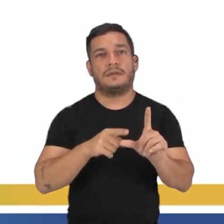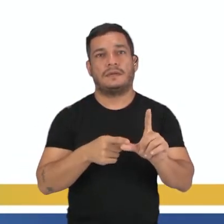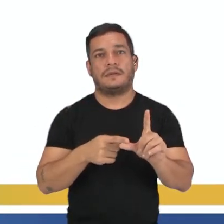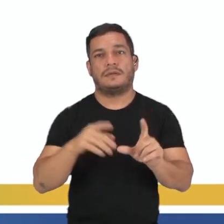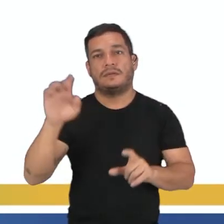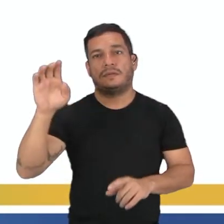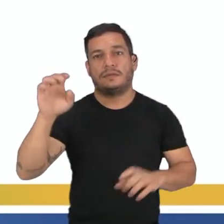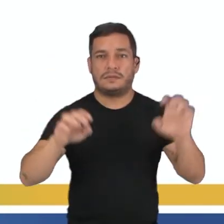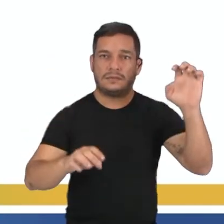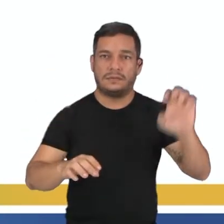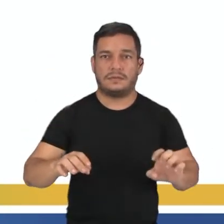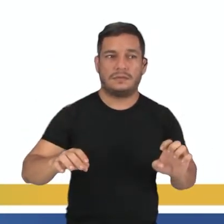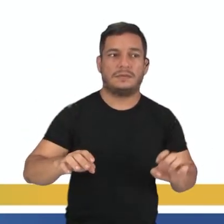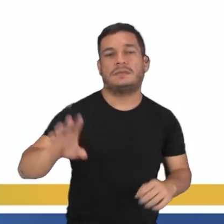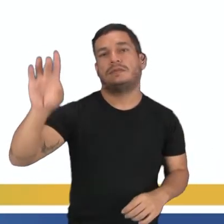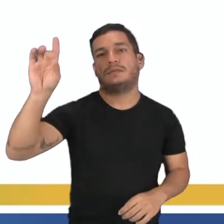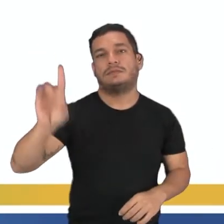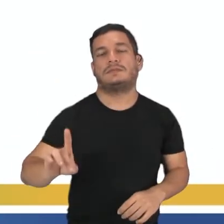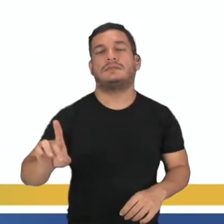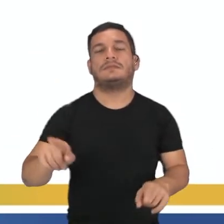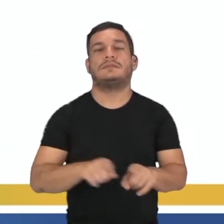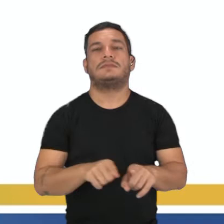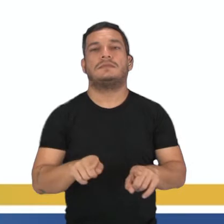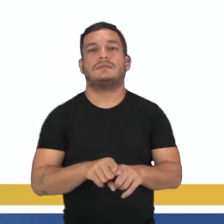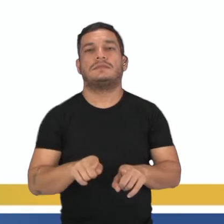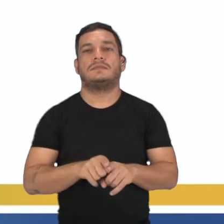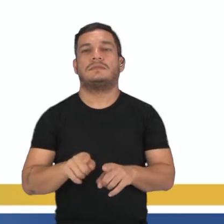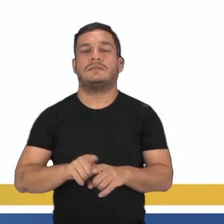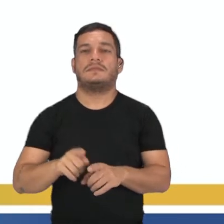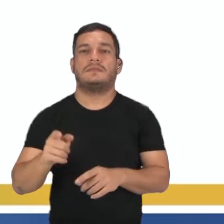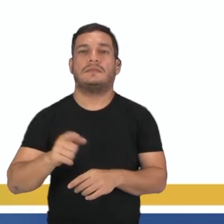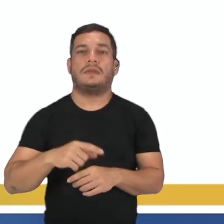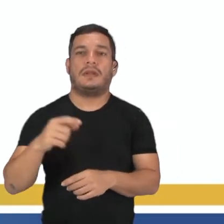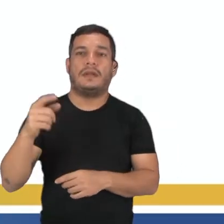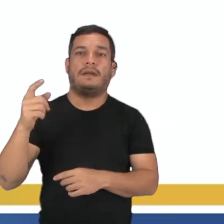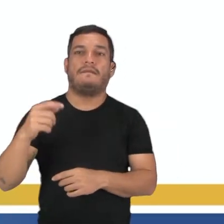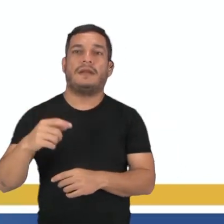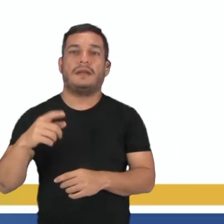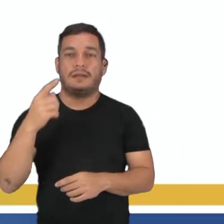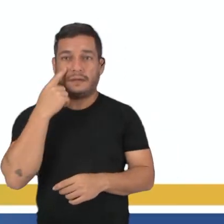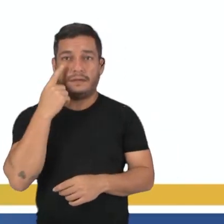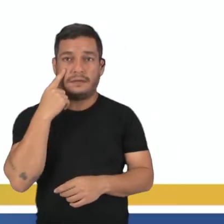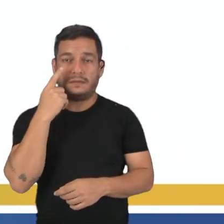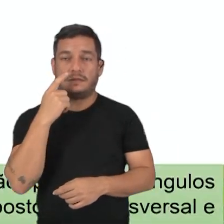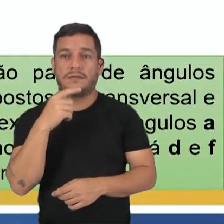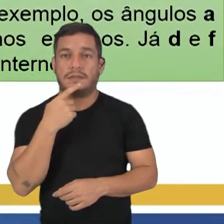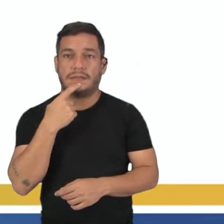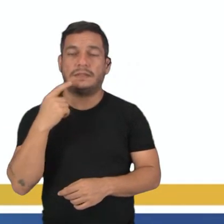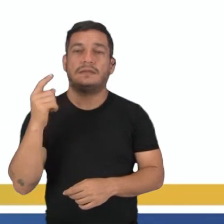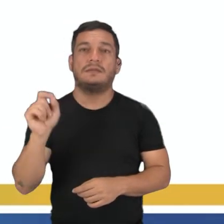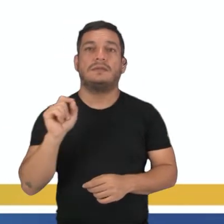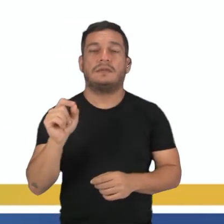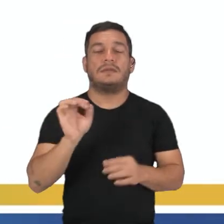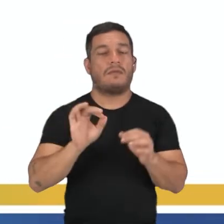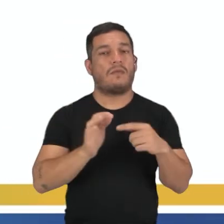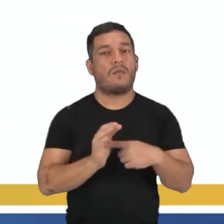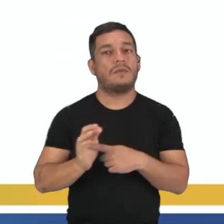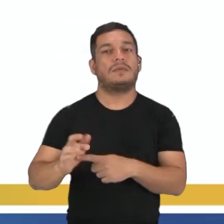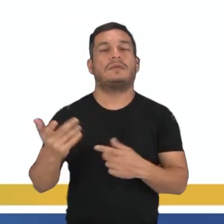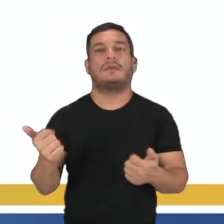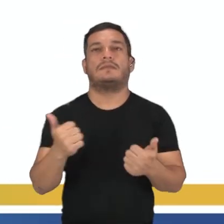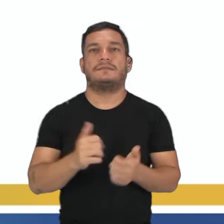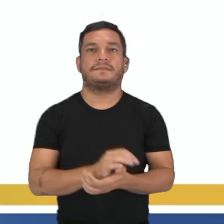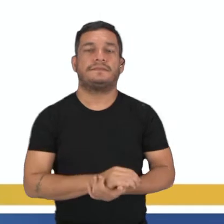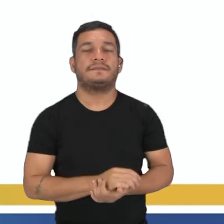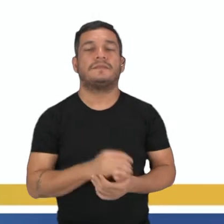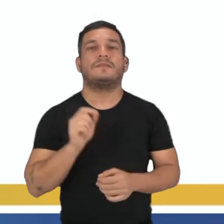lado esquerdo e ângulos do lado direito, né? Está fixada a ideia de esquerda e direita aí para você se orientar direitinho. Então,